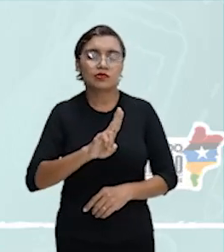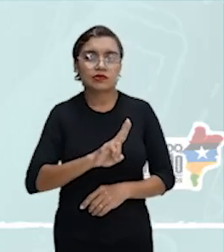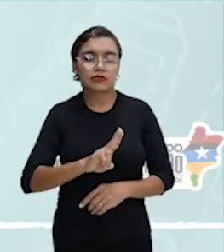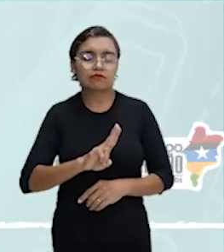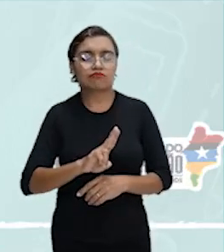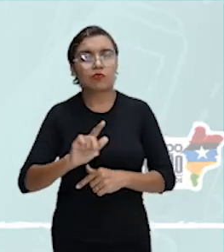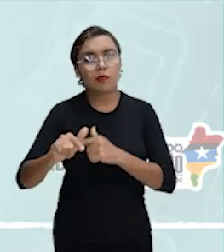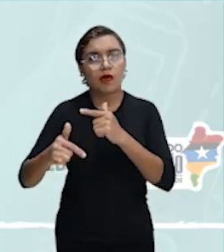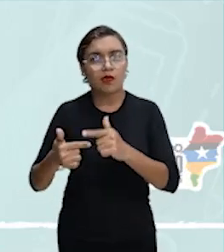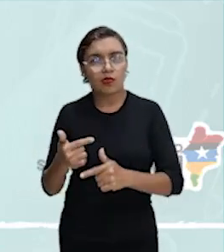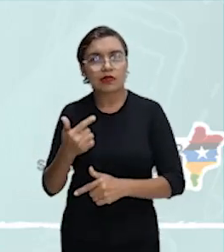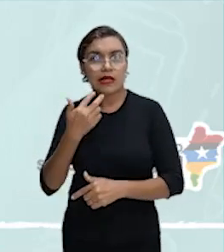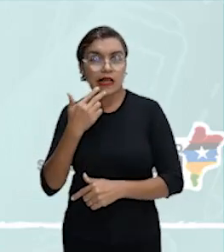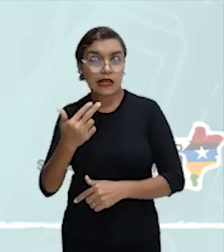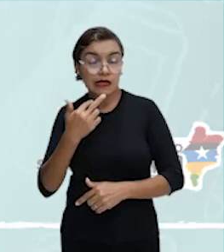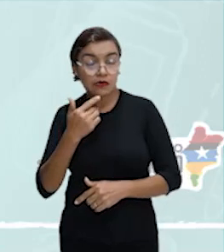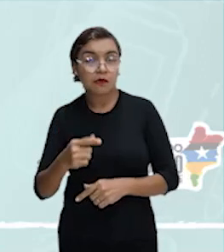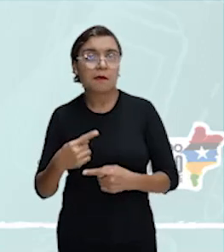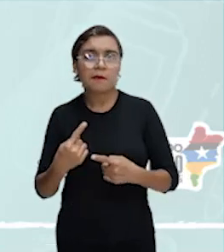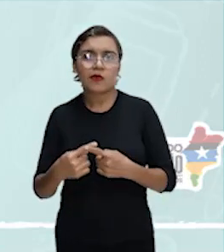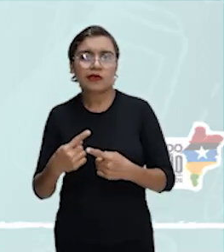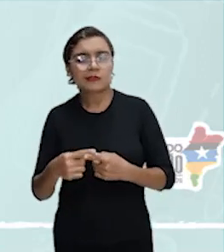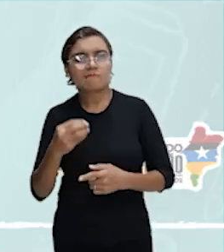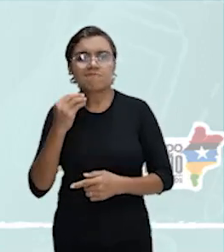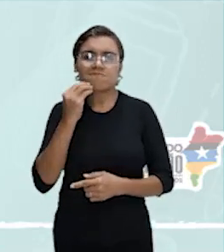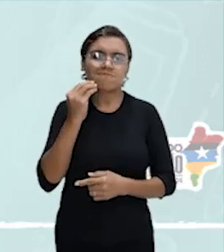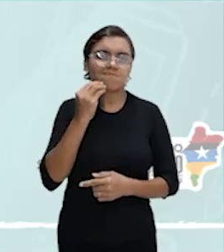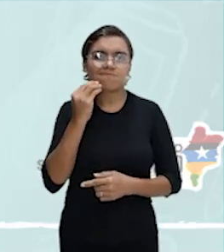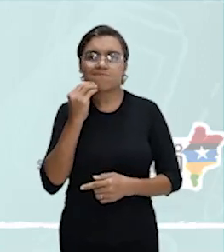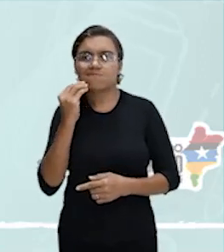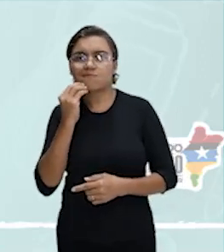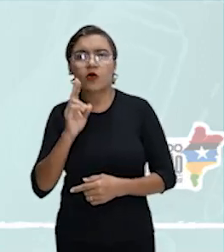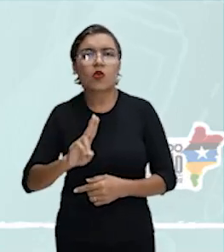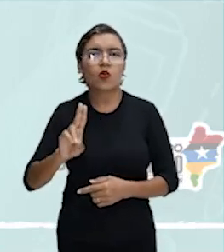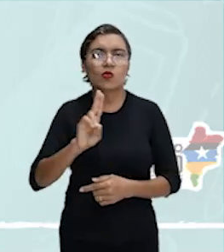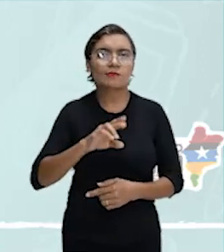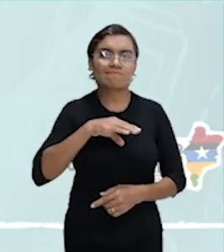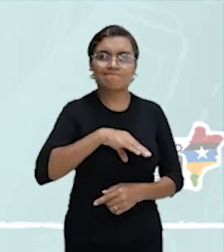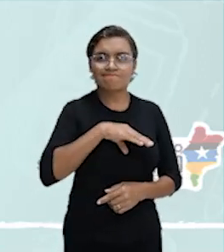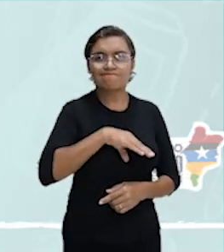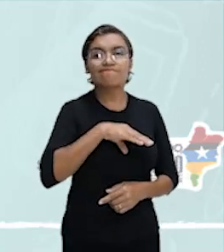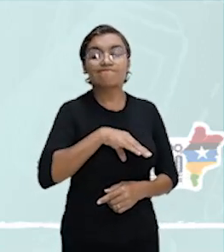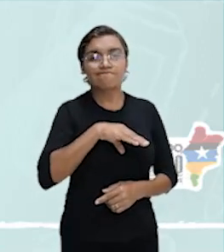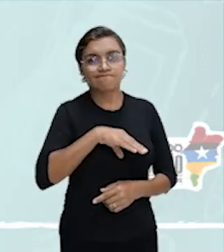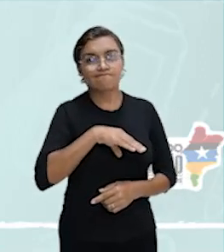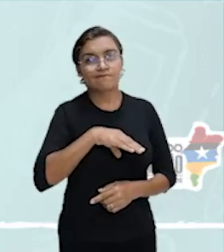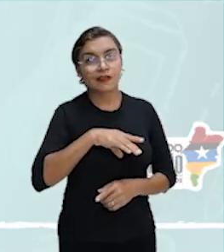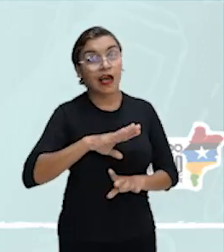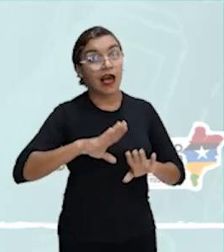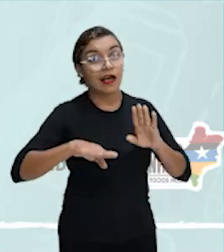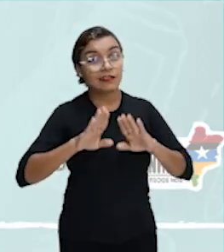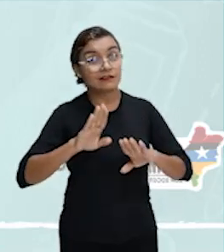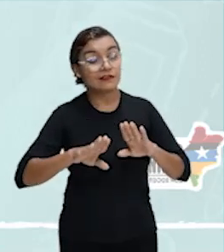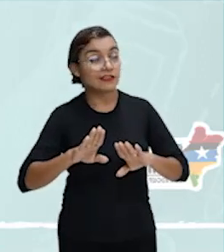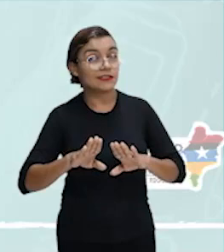língua estrangeira, porque a gente tenta sempre encaixar aquilo que nós falamos em português. E isso nem sempre vai dar certo, tá bom? Então, no